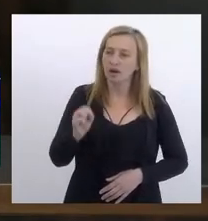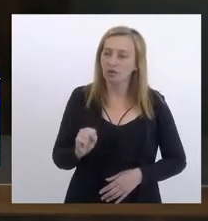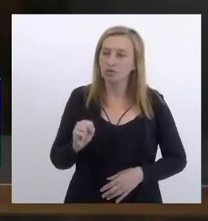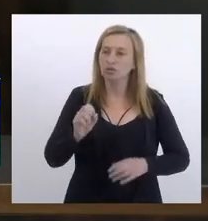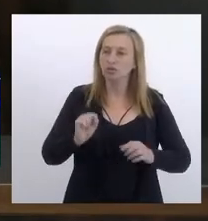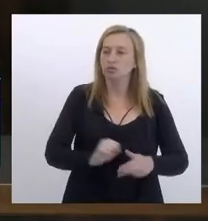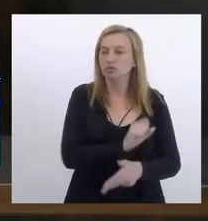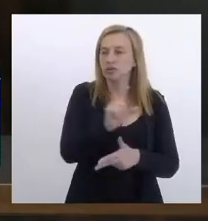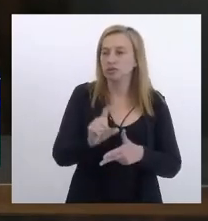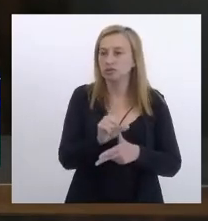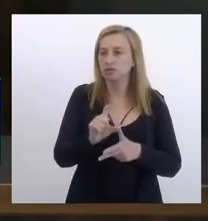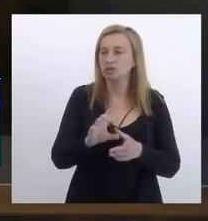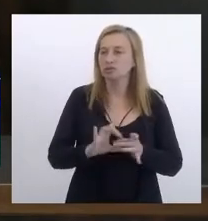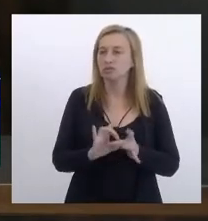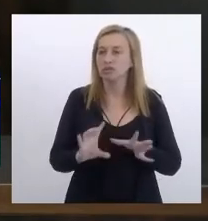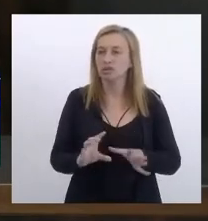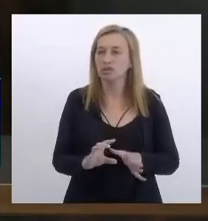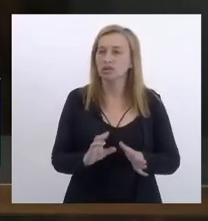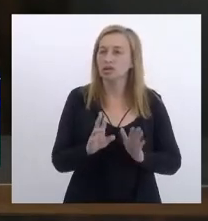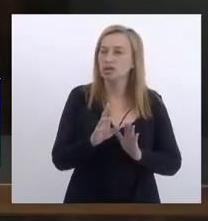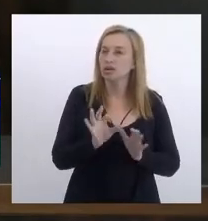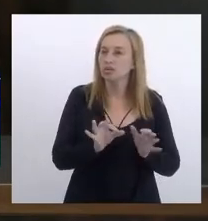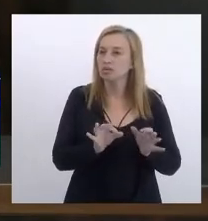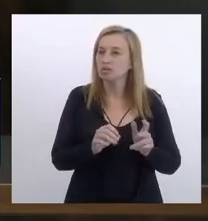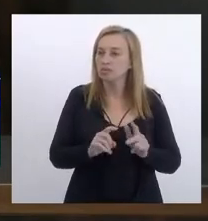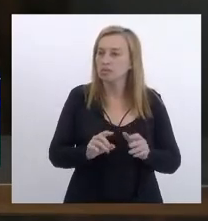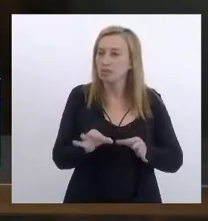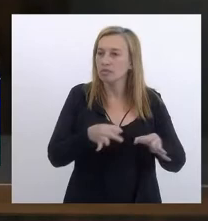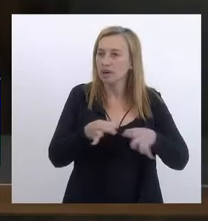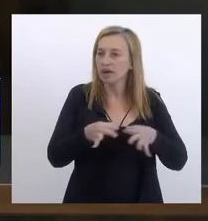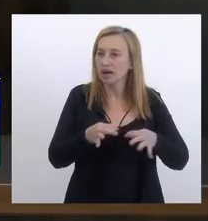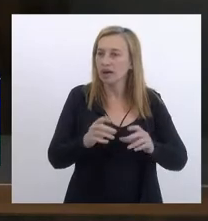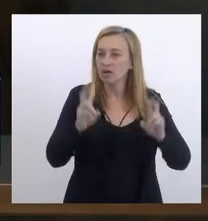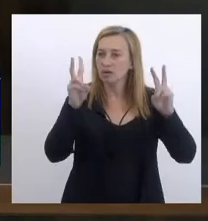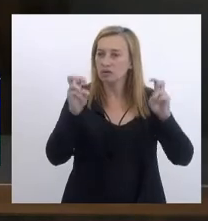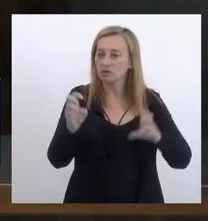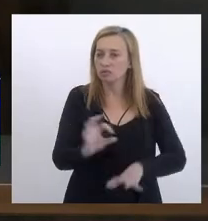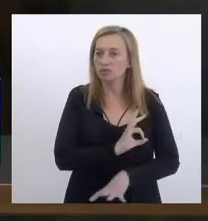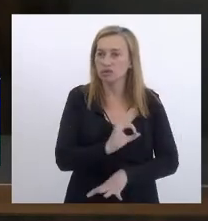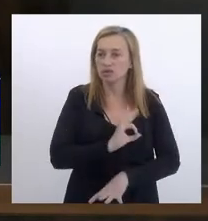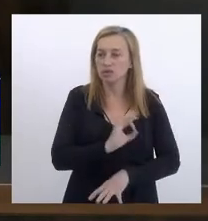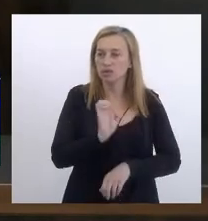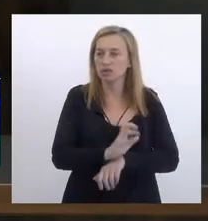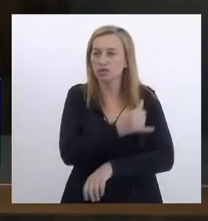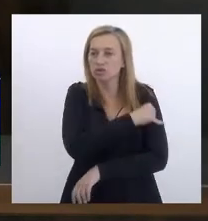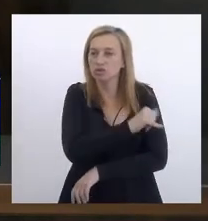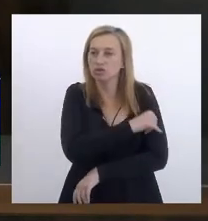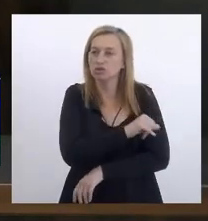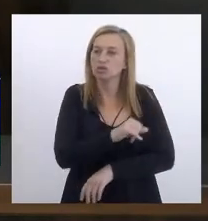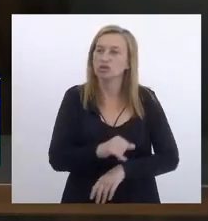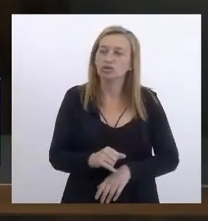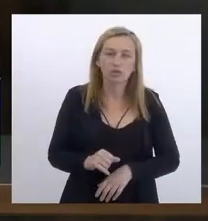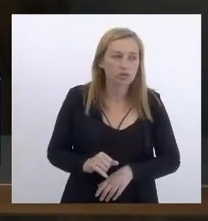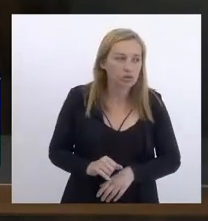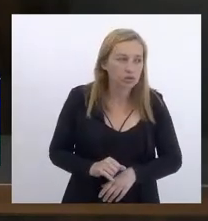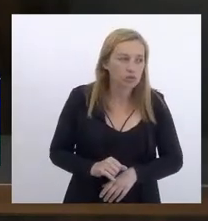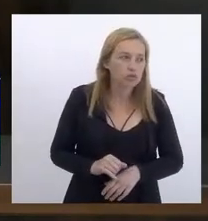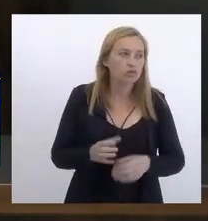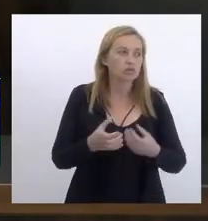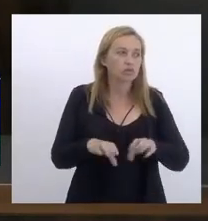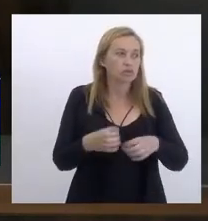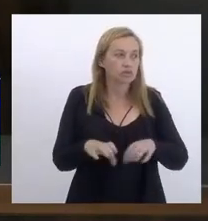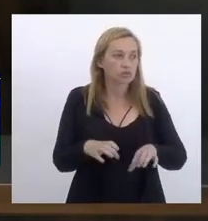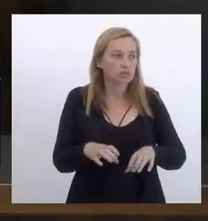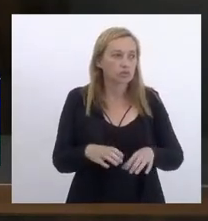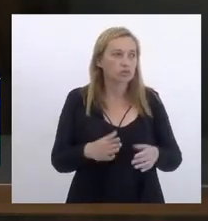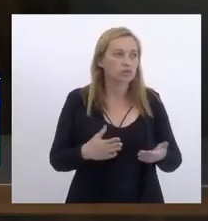Poder Executivo autorizado a normalizar a situação funcional dos policiais militares do Estado do Rio de Janeiro, que foram preteridos no concurso público para o curso